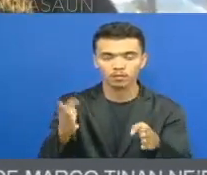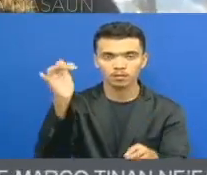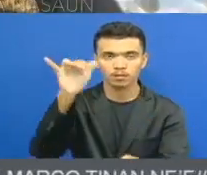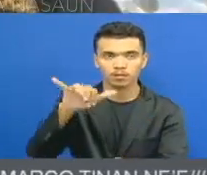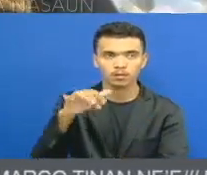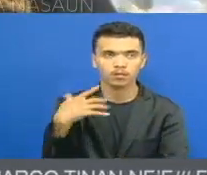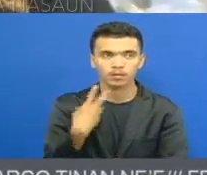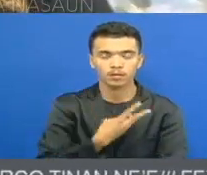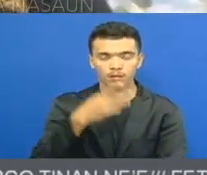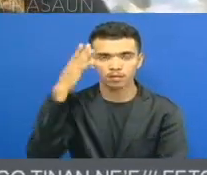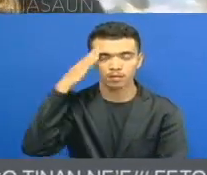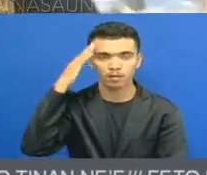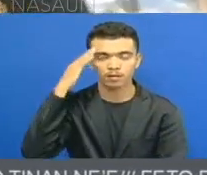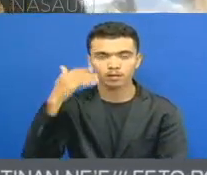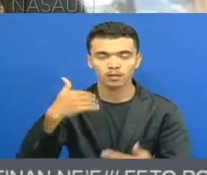até, e ona,